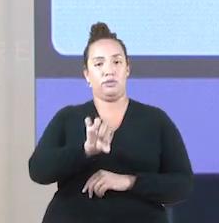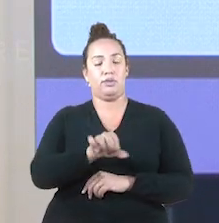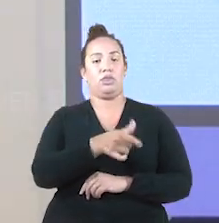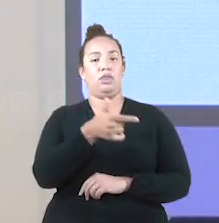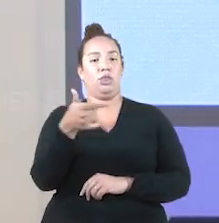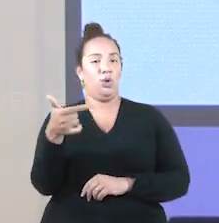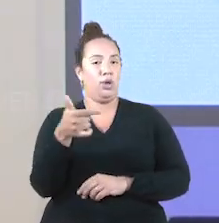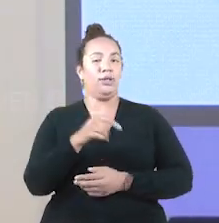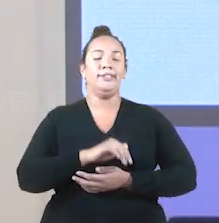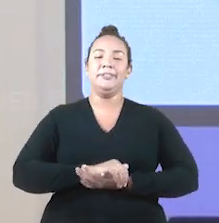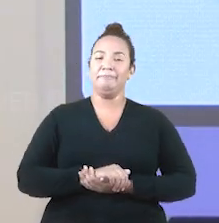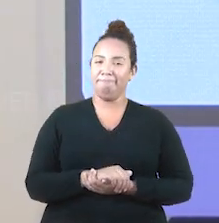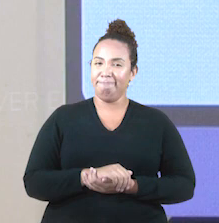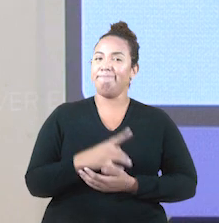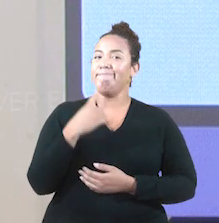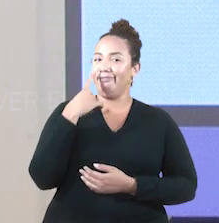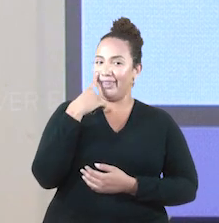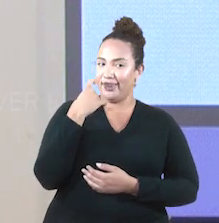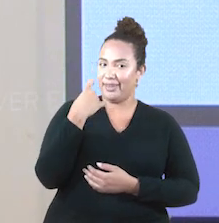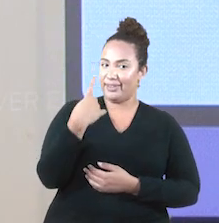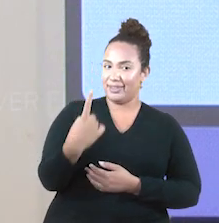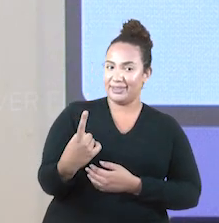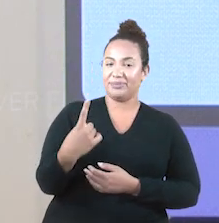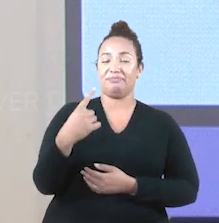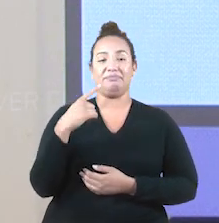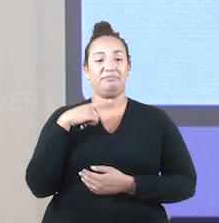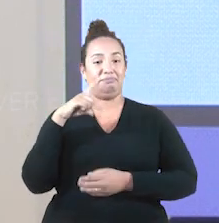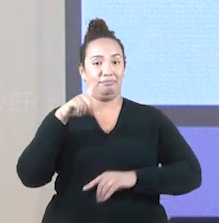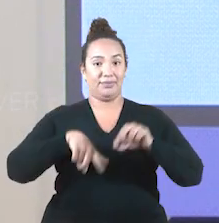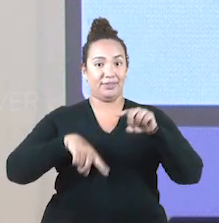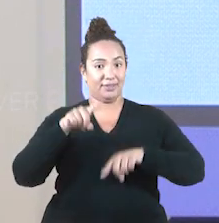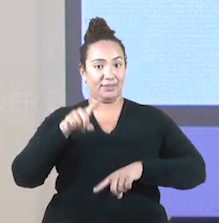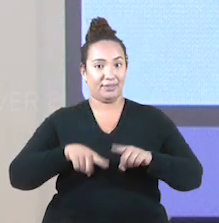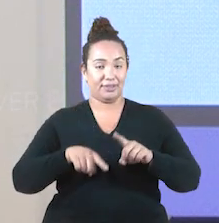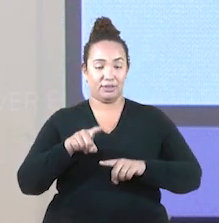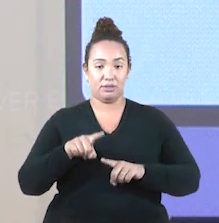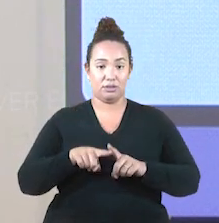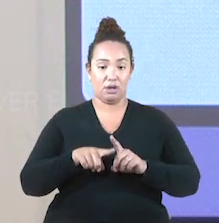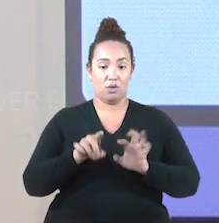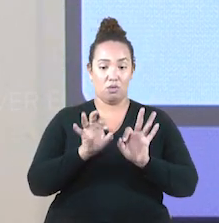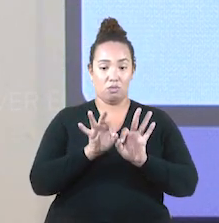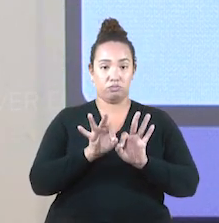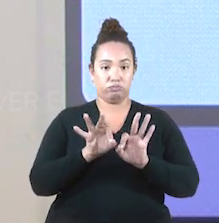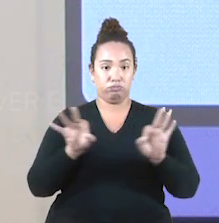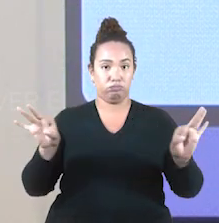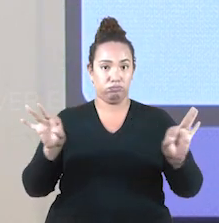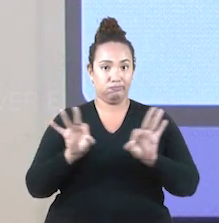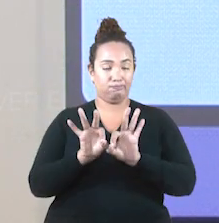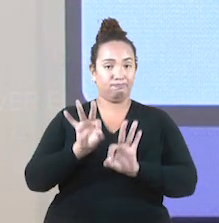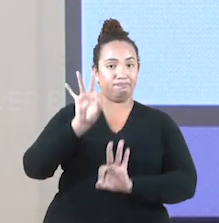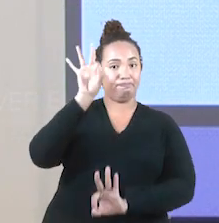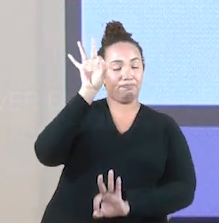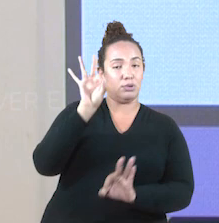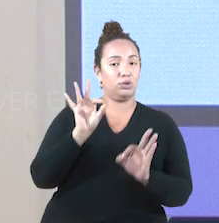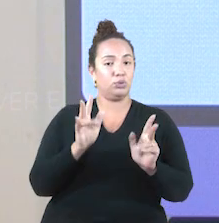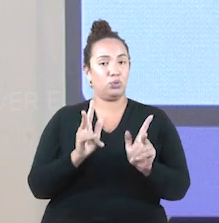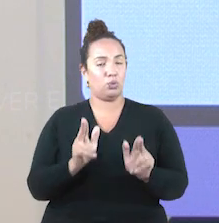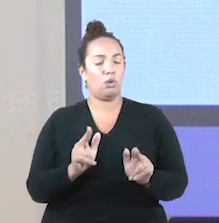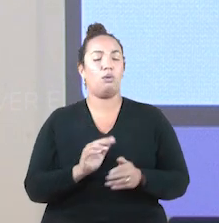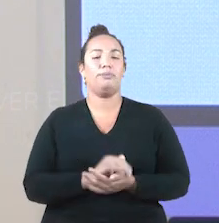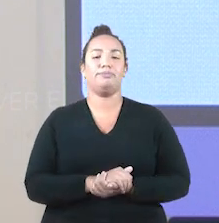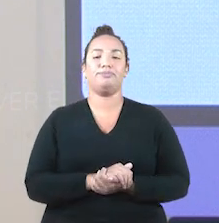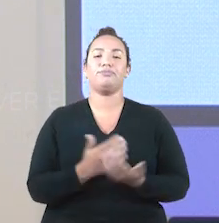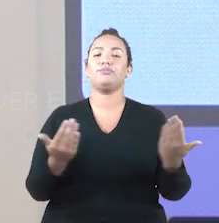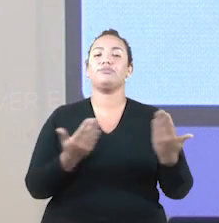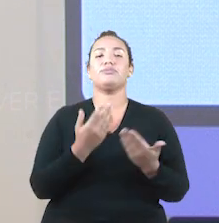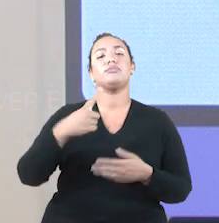centímetros. Interessante ter dois objetos que medem a mesma grandeza, o comprimento, não é? Vamos